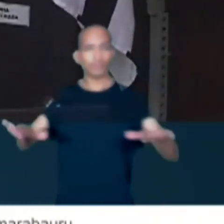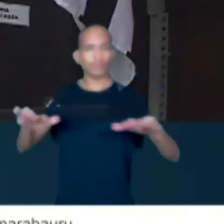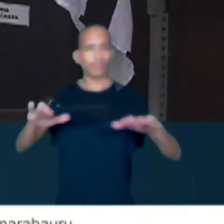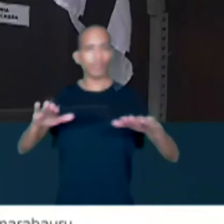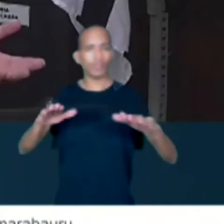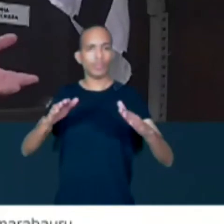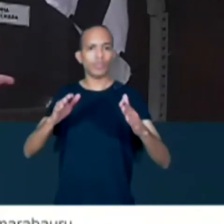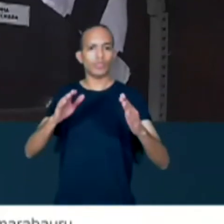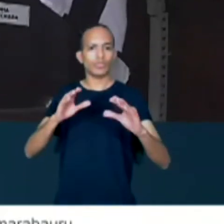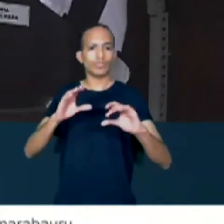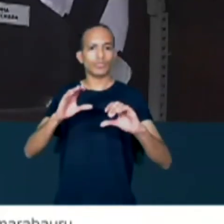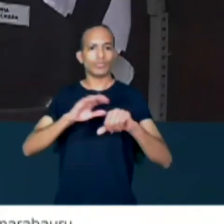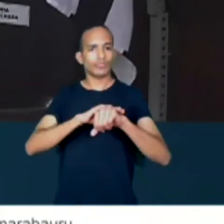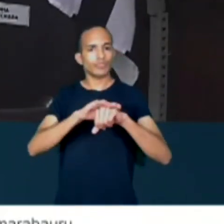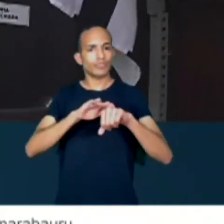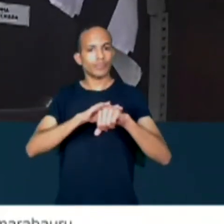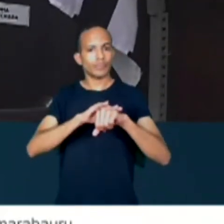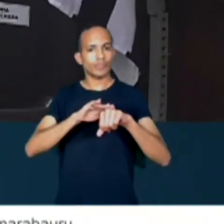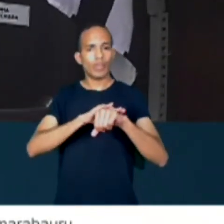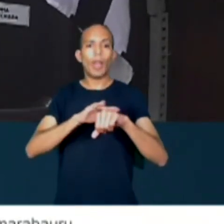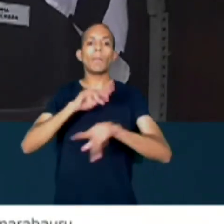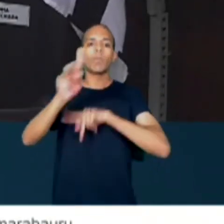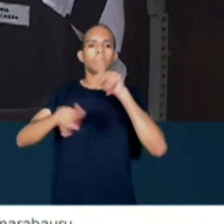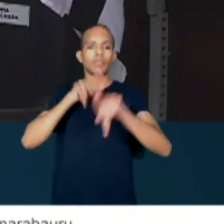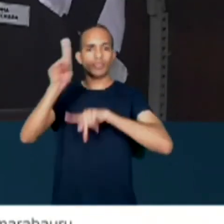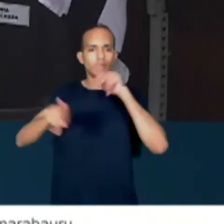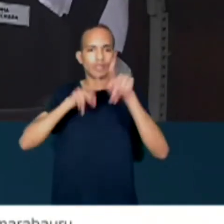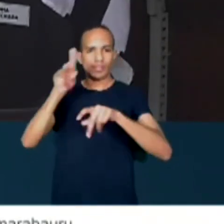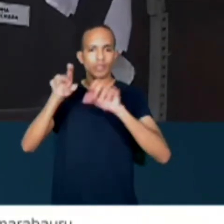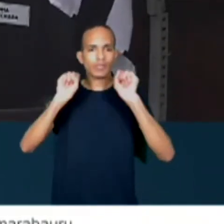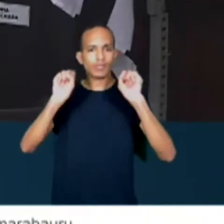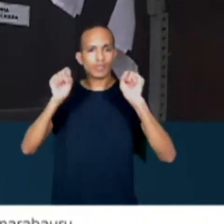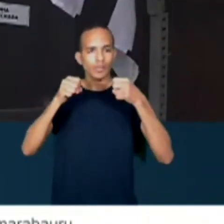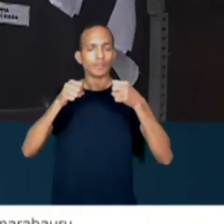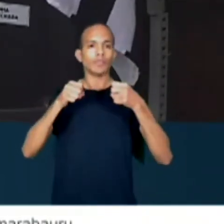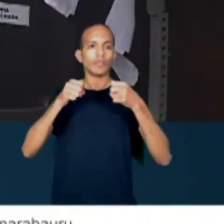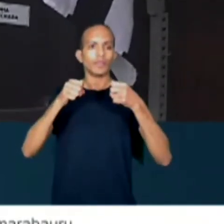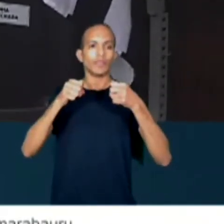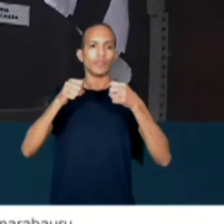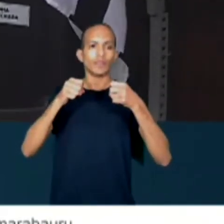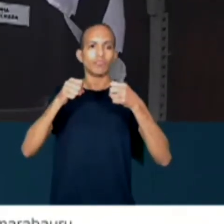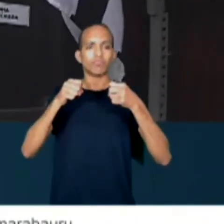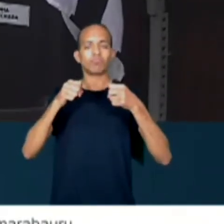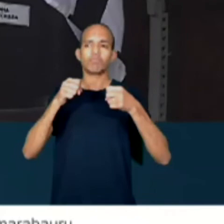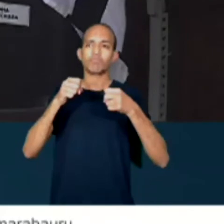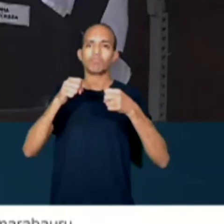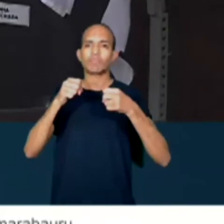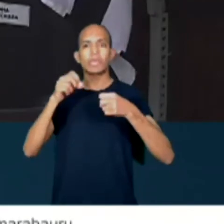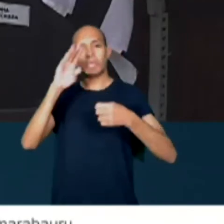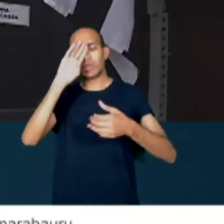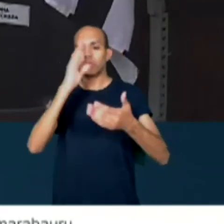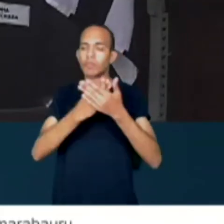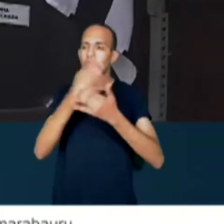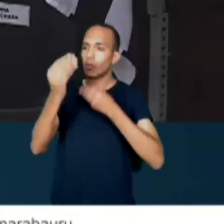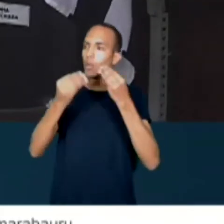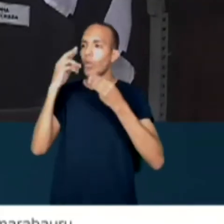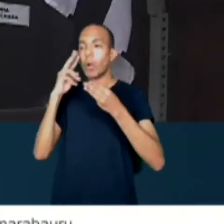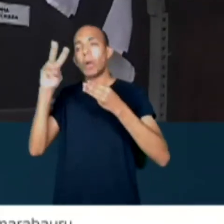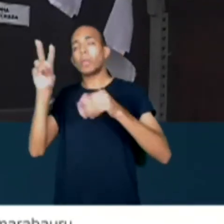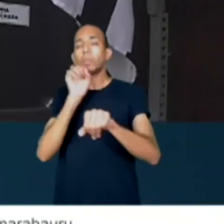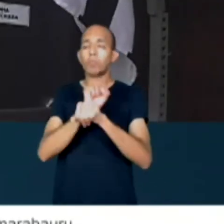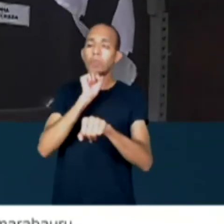de coisas que a população ficava na expectativa e ficava naquela crença, olha, vamos esperar